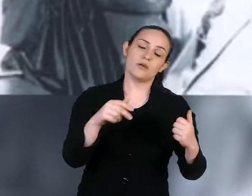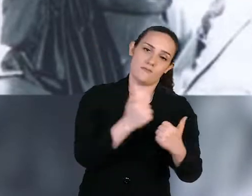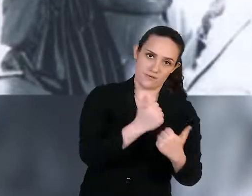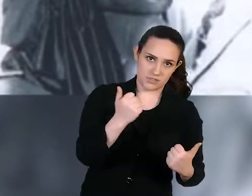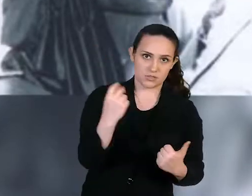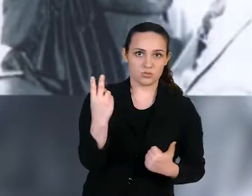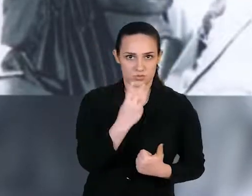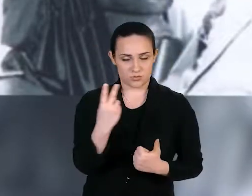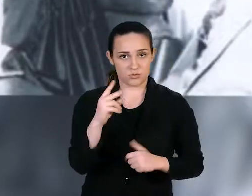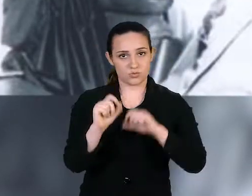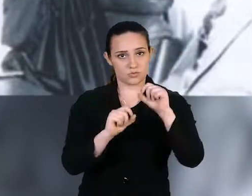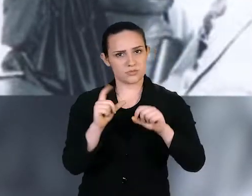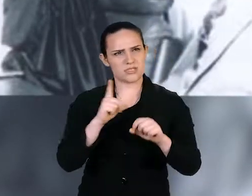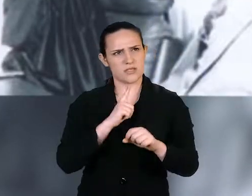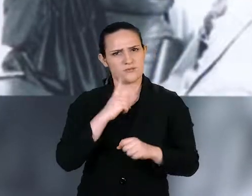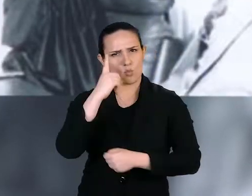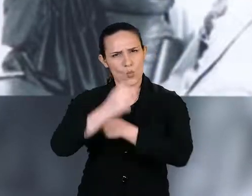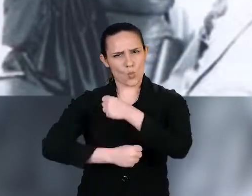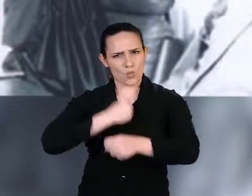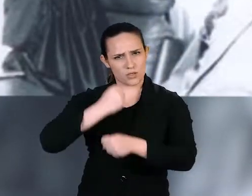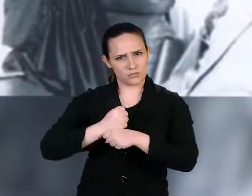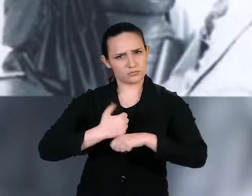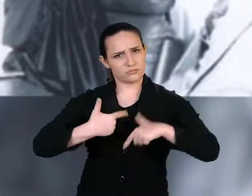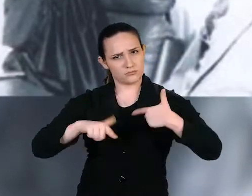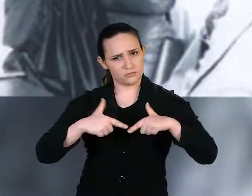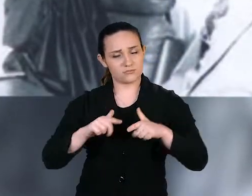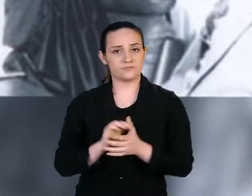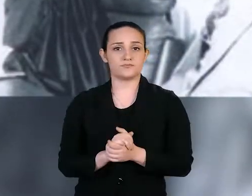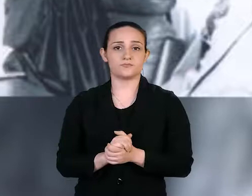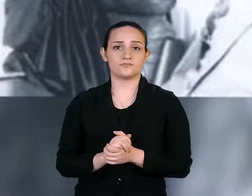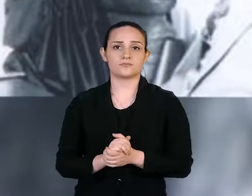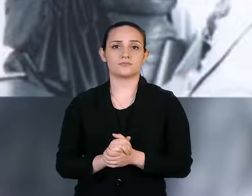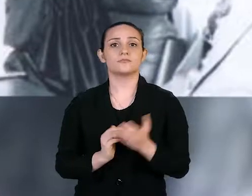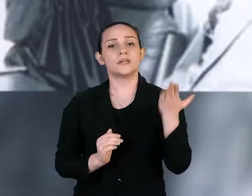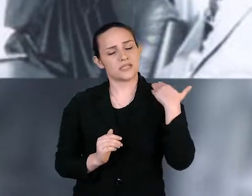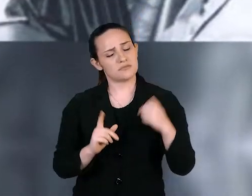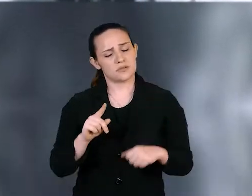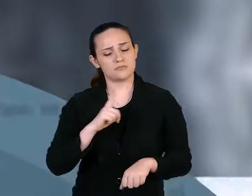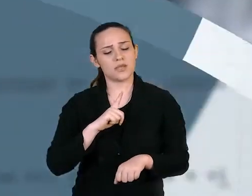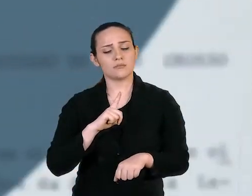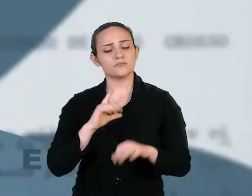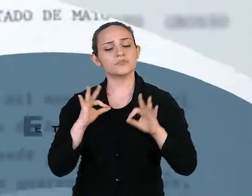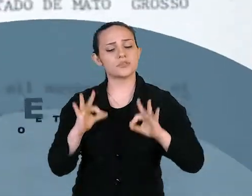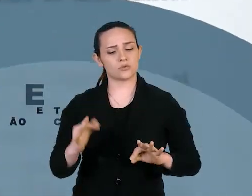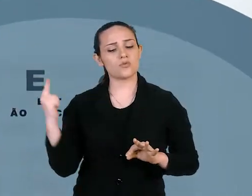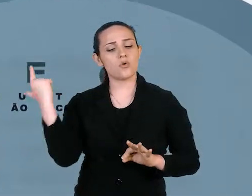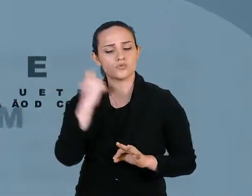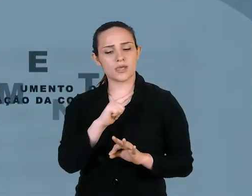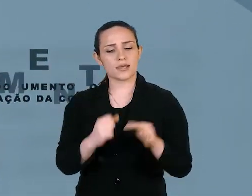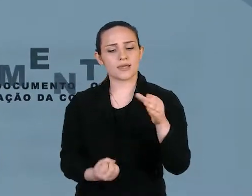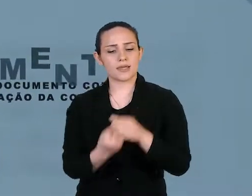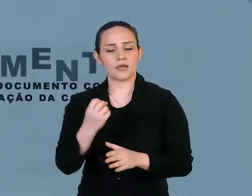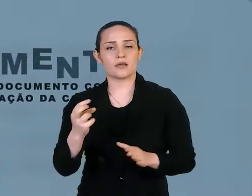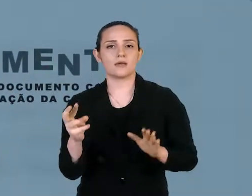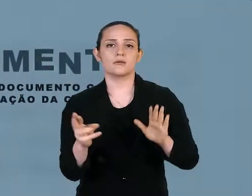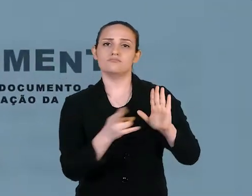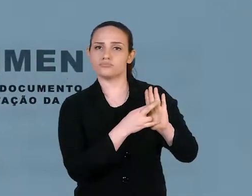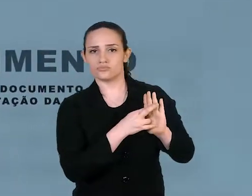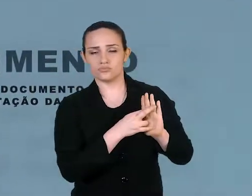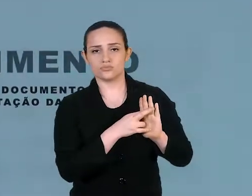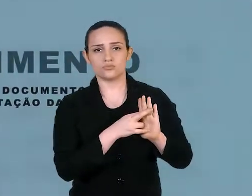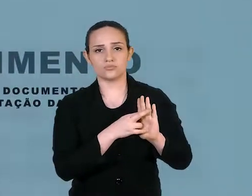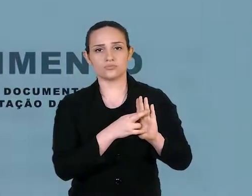vice-presidente. Ambos tiveram um mandato de 1 ano, considerado à época tempo suficiente para a criação do regimento da